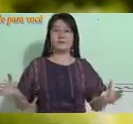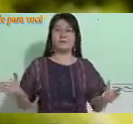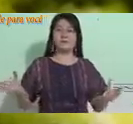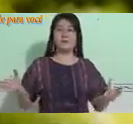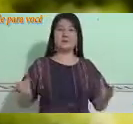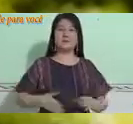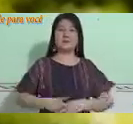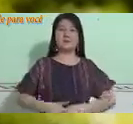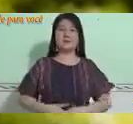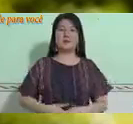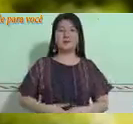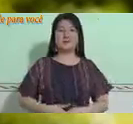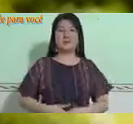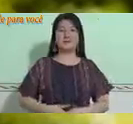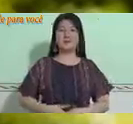asma.